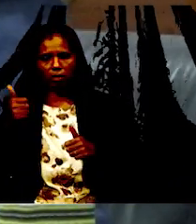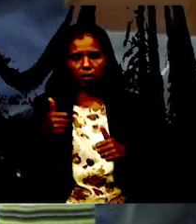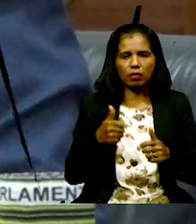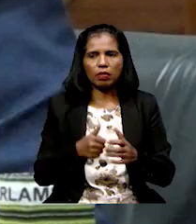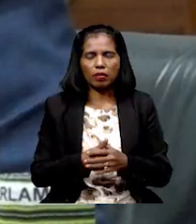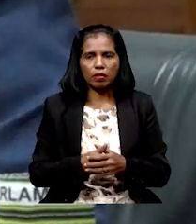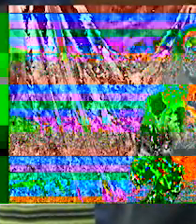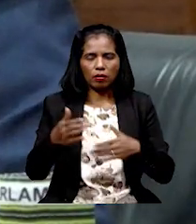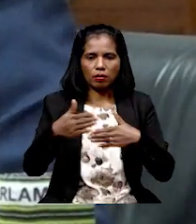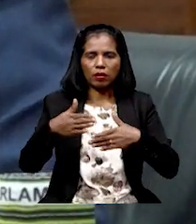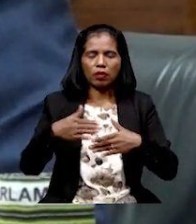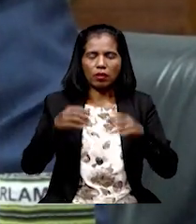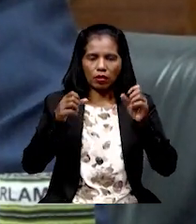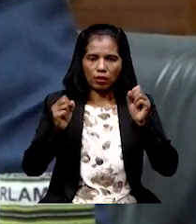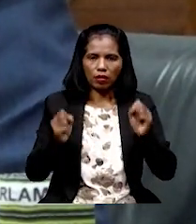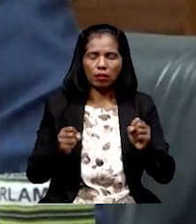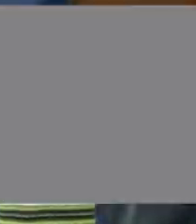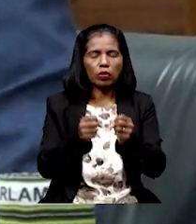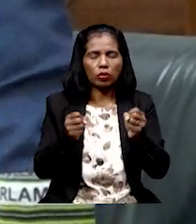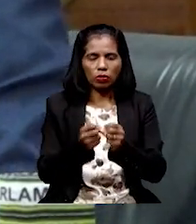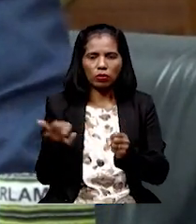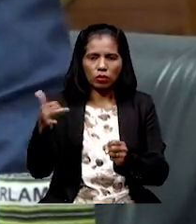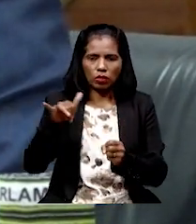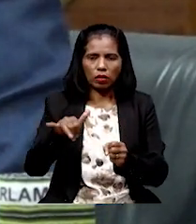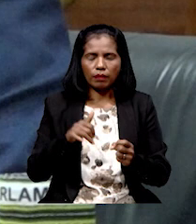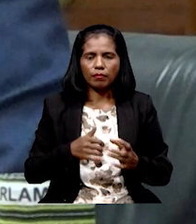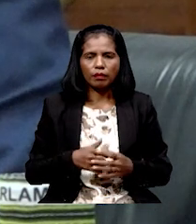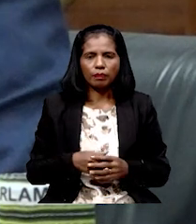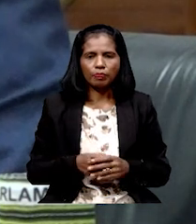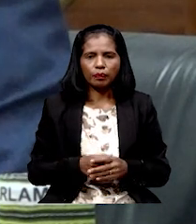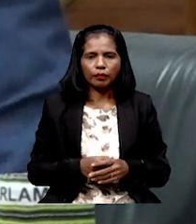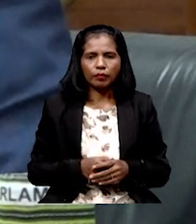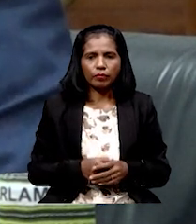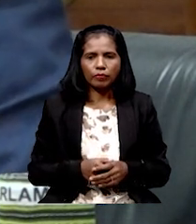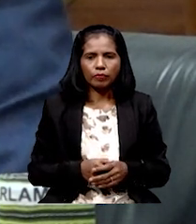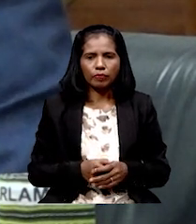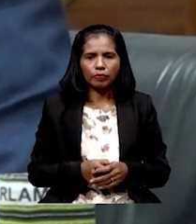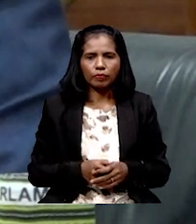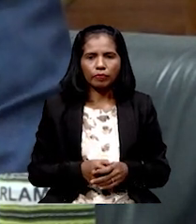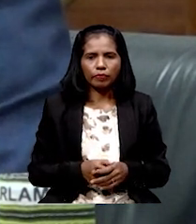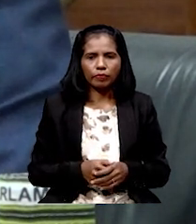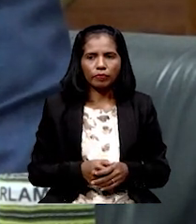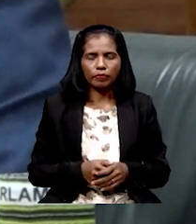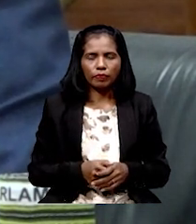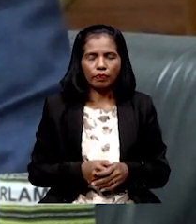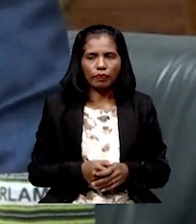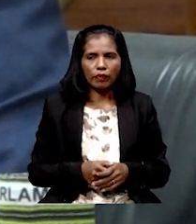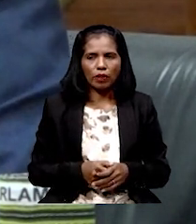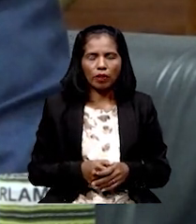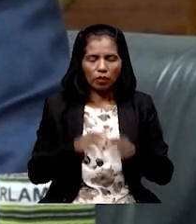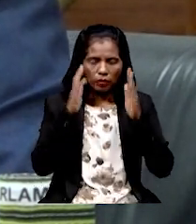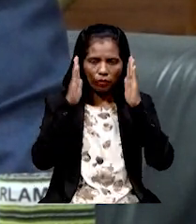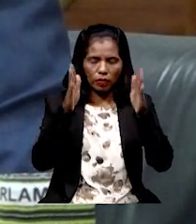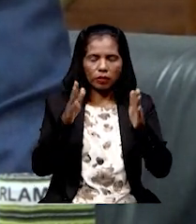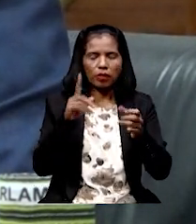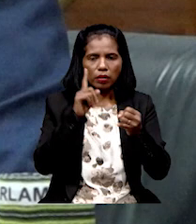não vamos a ser pesco, não vamos a vamos aldeia, fato em votação, se precisa de areia, tu não é tal atenção, não mas, e